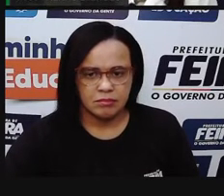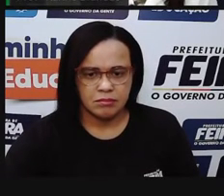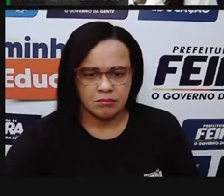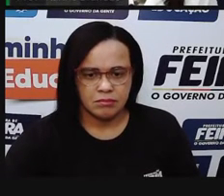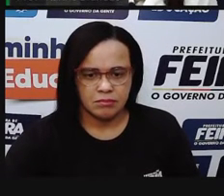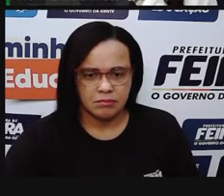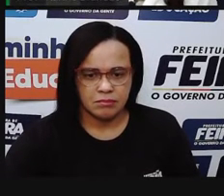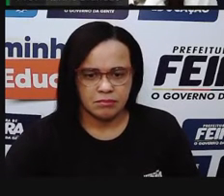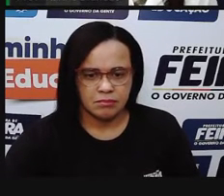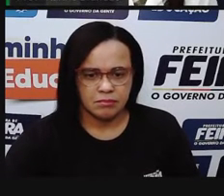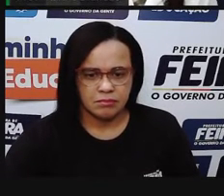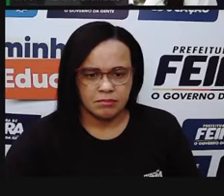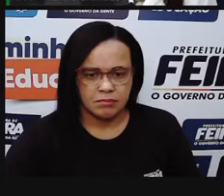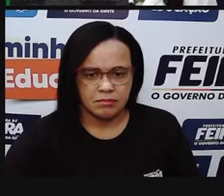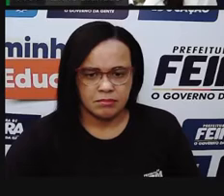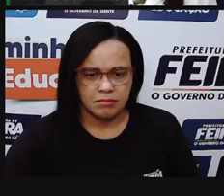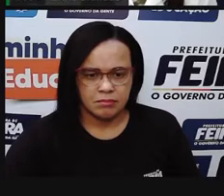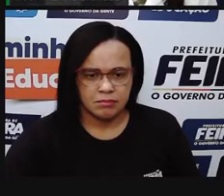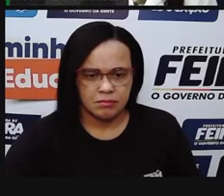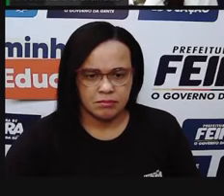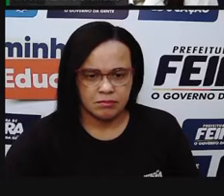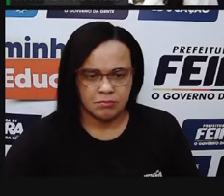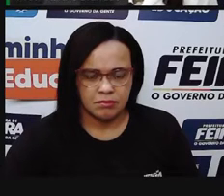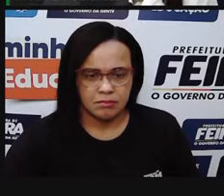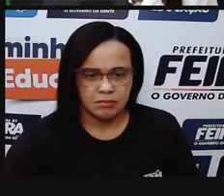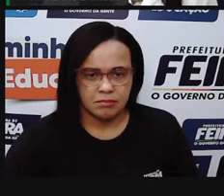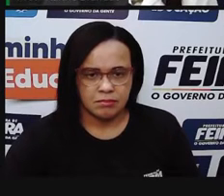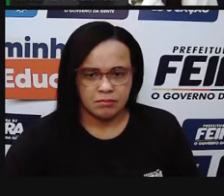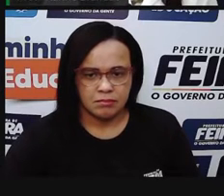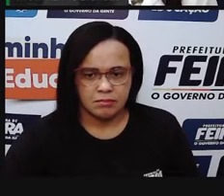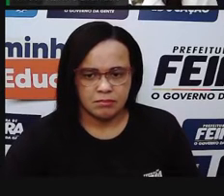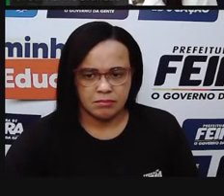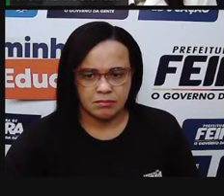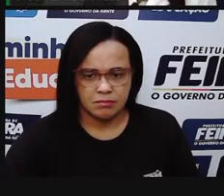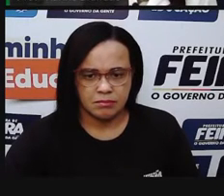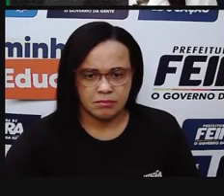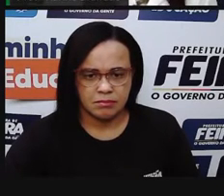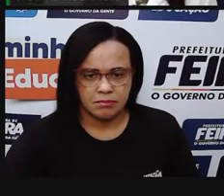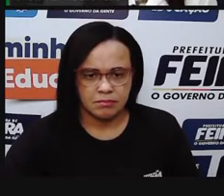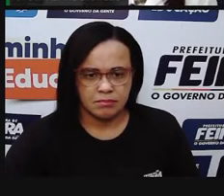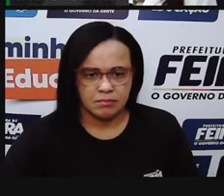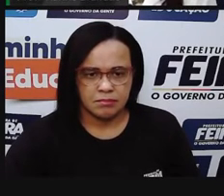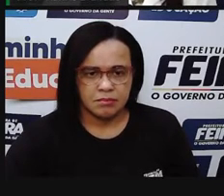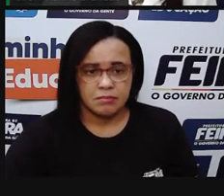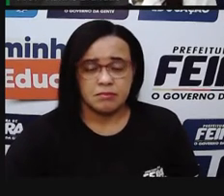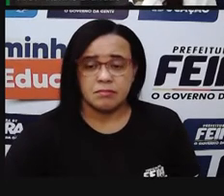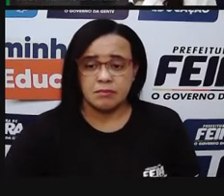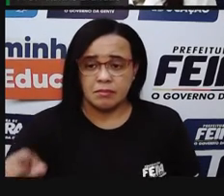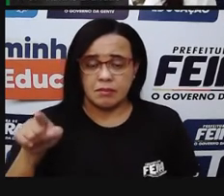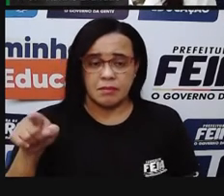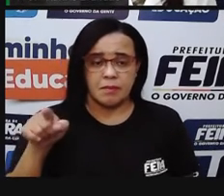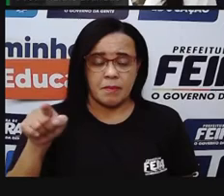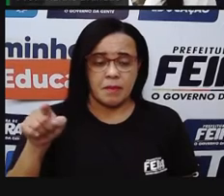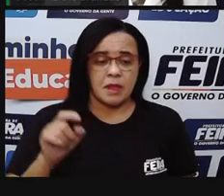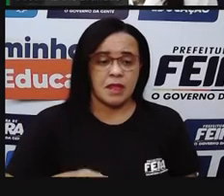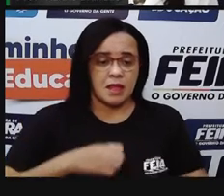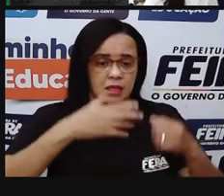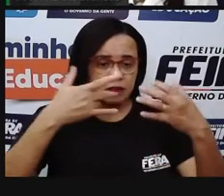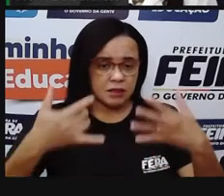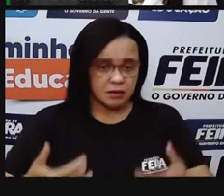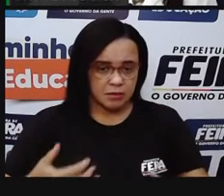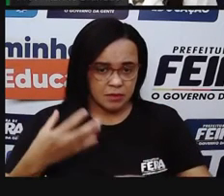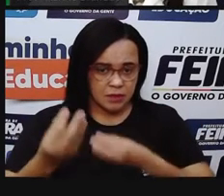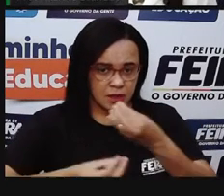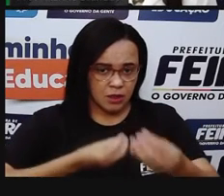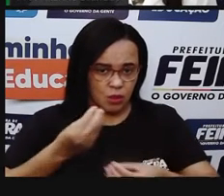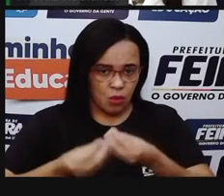Com a cobra, o jabuti e o leão. Olha o macaco na selva. Aonde? Aonde? Ali no coqueiro.